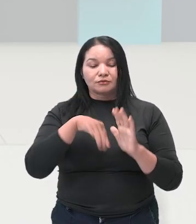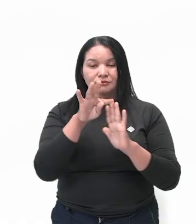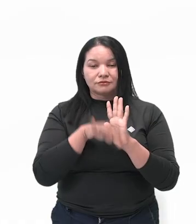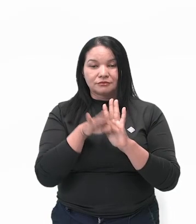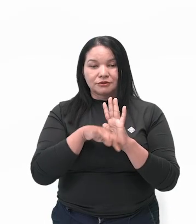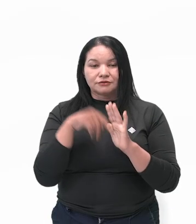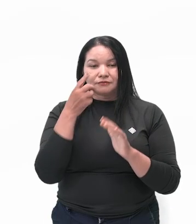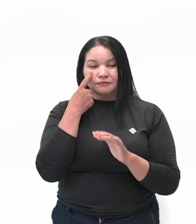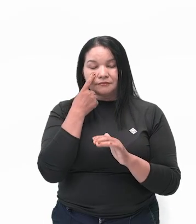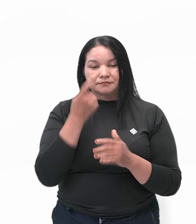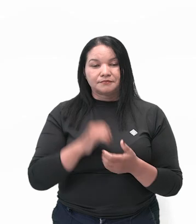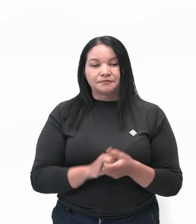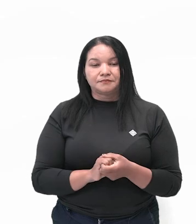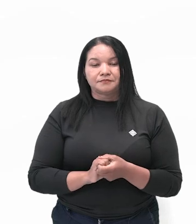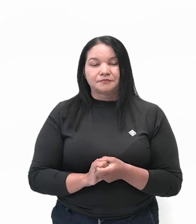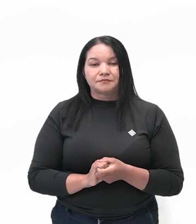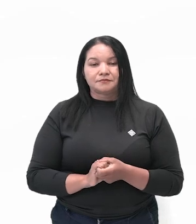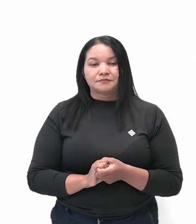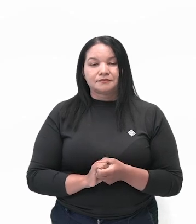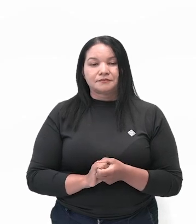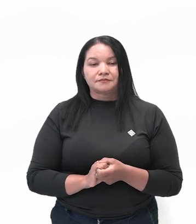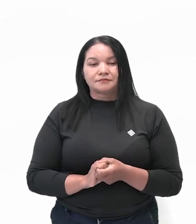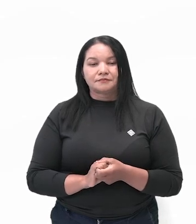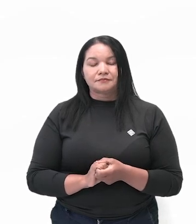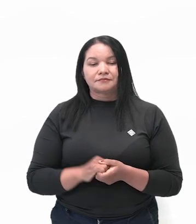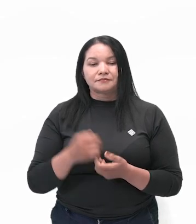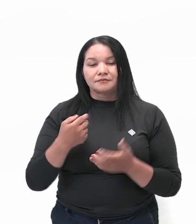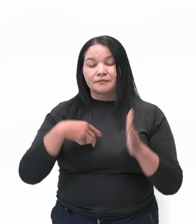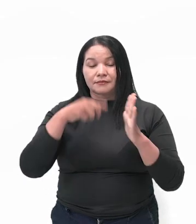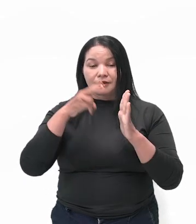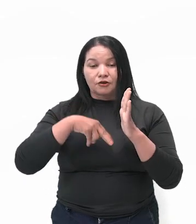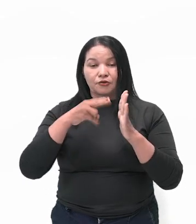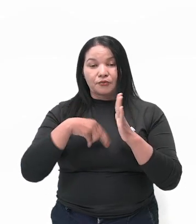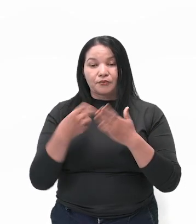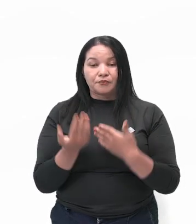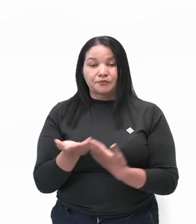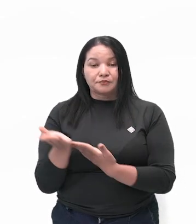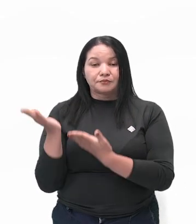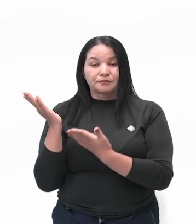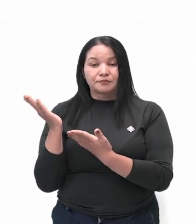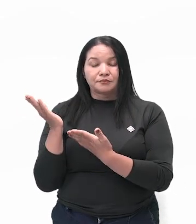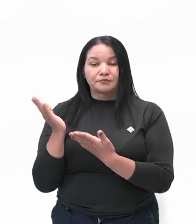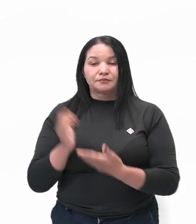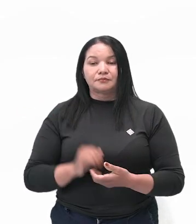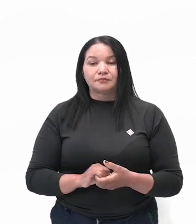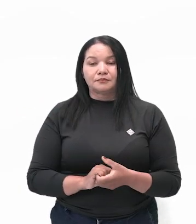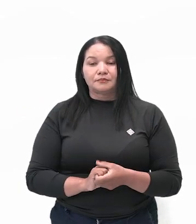Olha só, nós temos aqui, ó, deforestation and human rights.